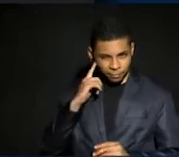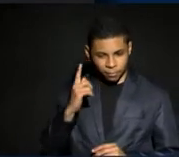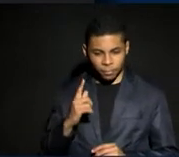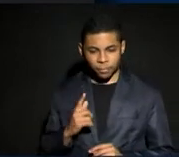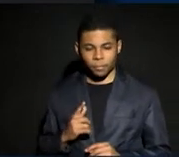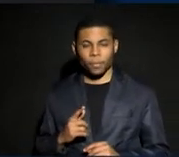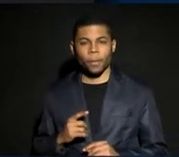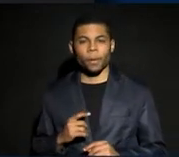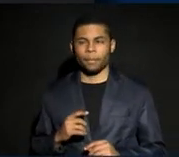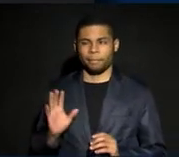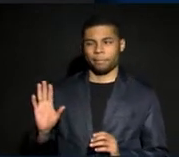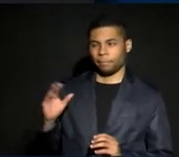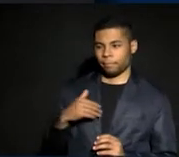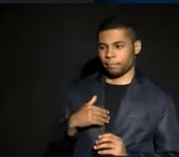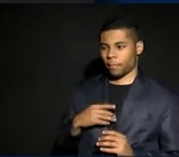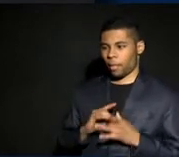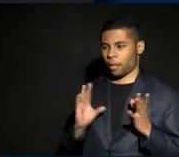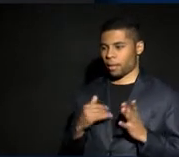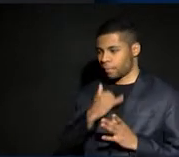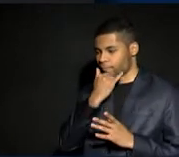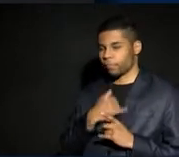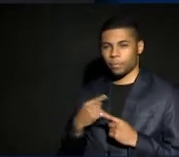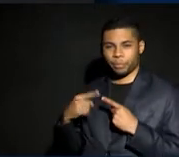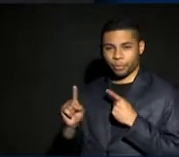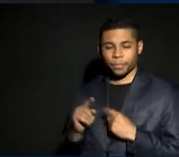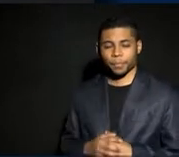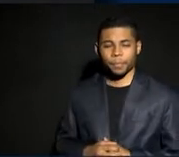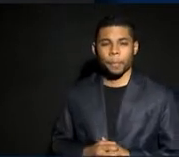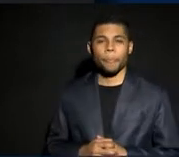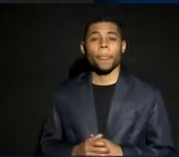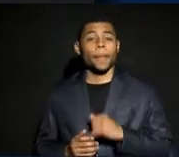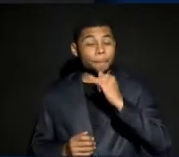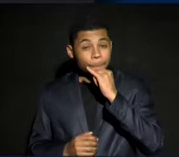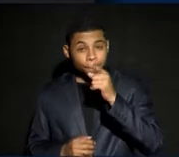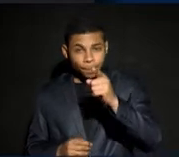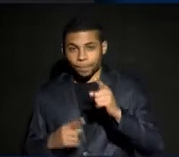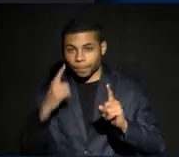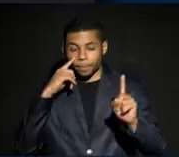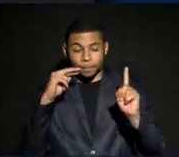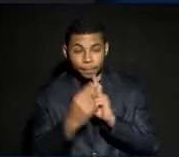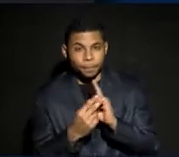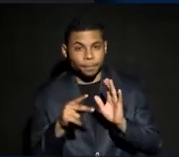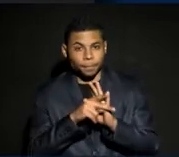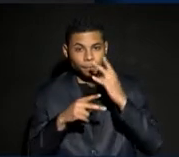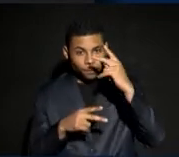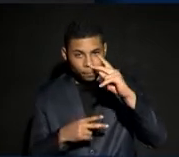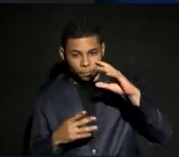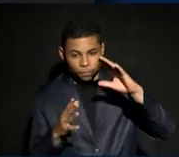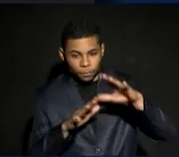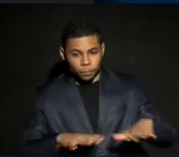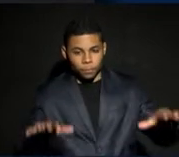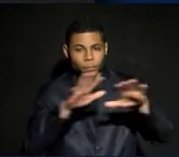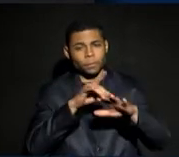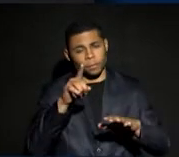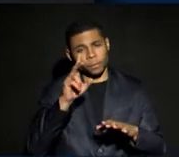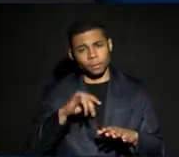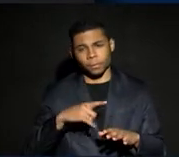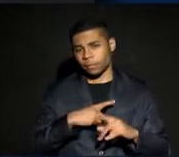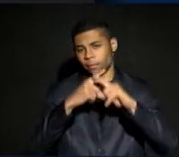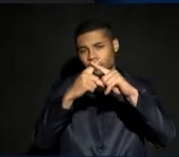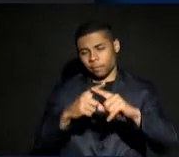tem rejeição. Entende? Então, se você expressa uma visão de mundo, né, você vai ter uma